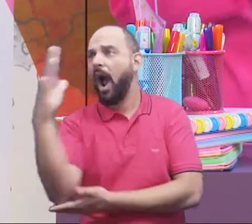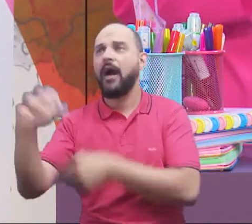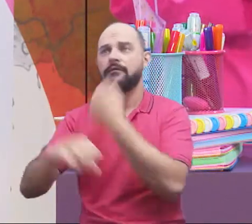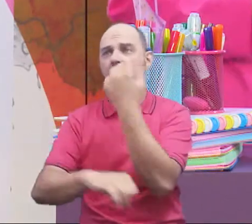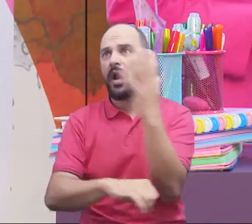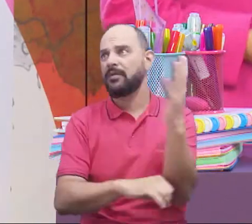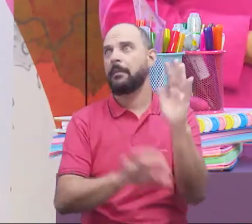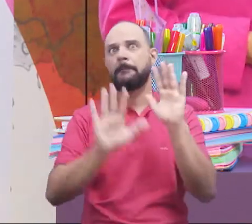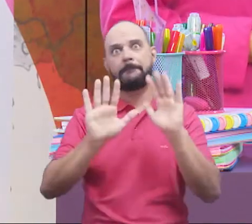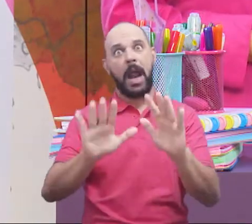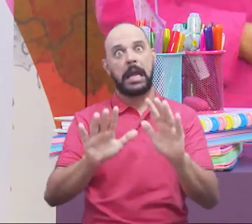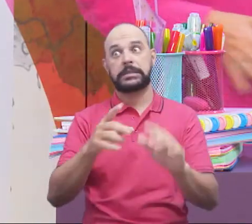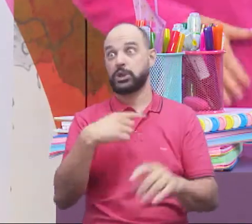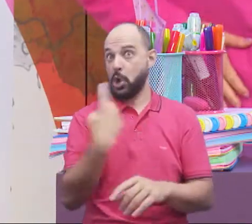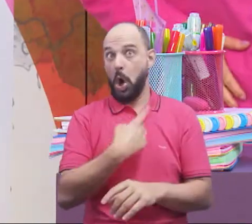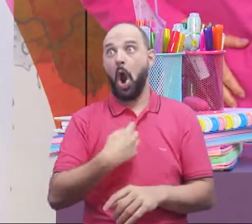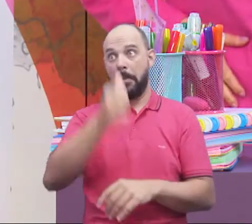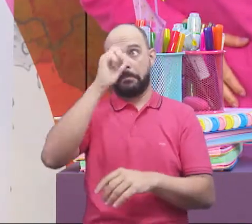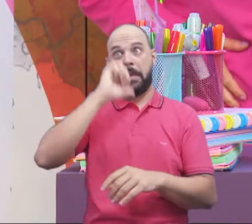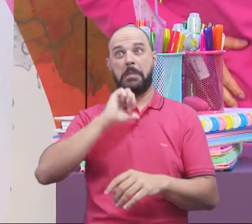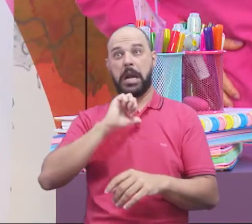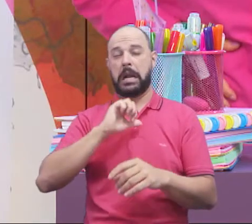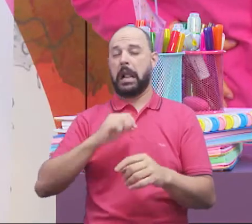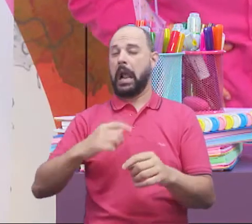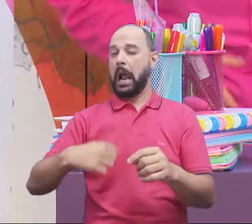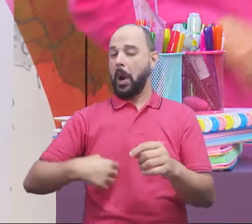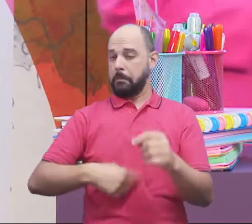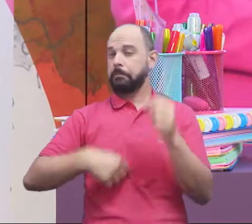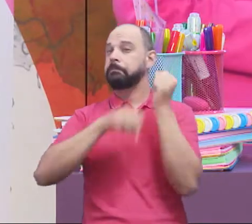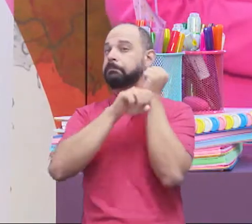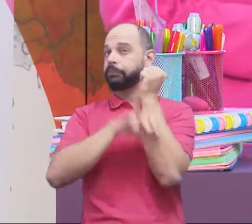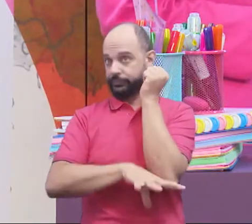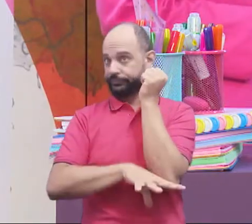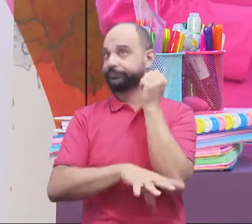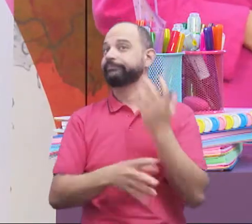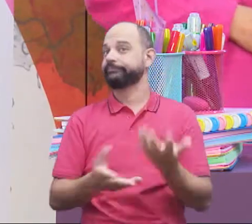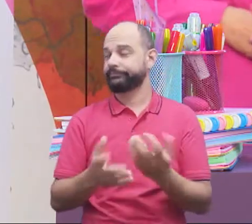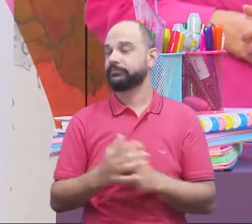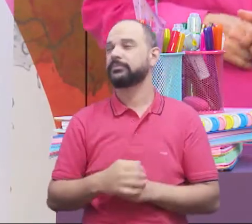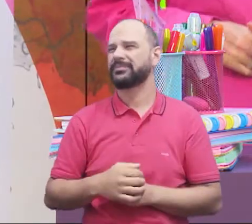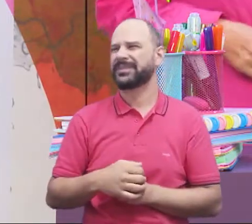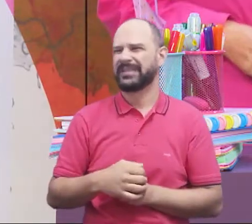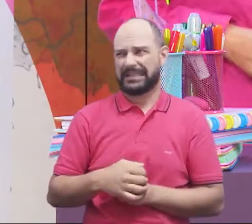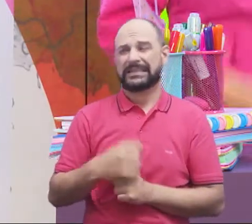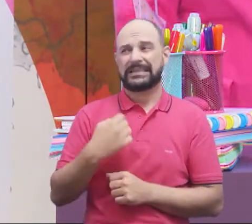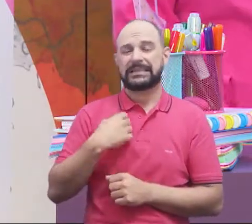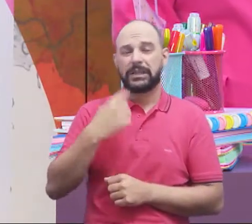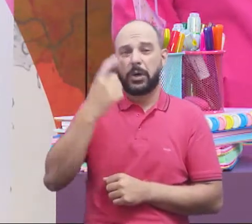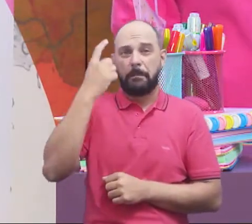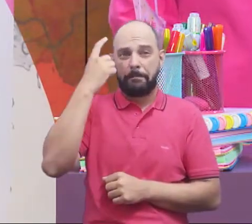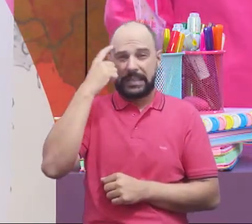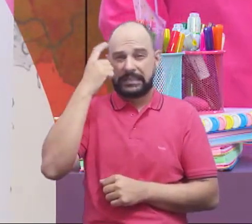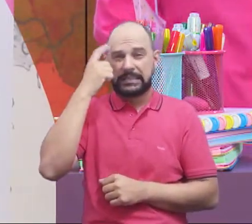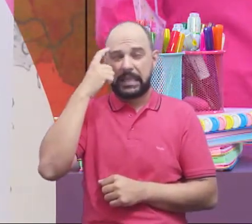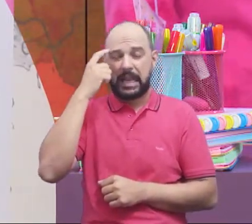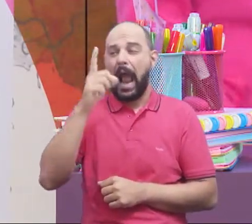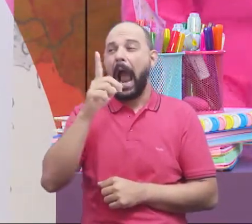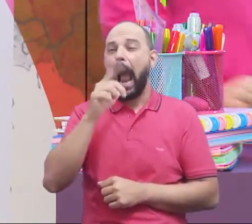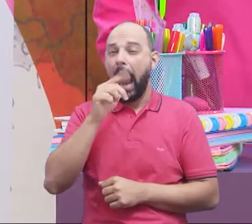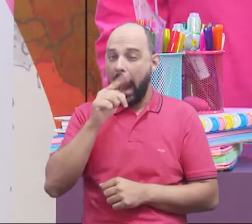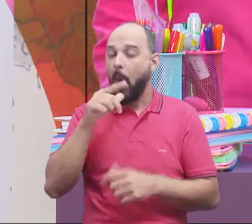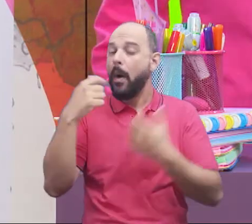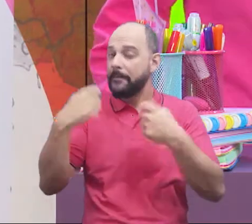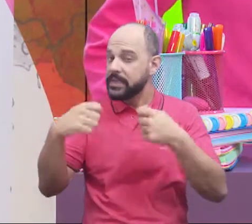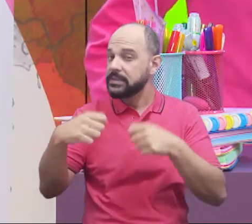que vivem nela, na gente pode dar uma baita dor de barriga. Foi isso que eu pensei. Água